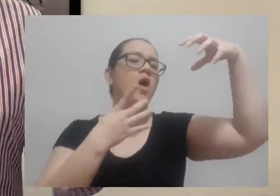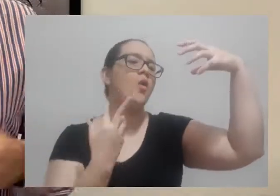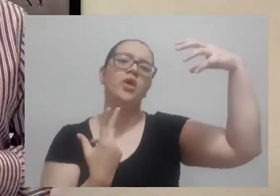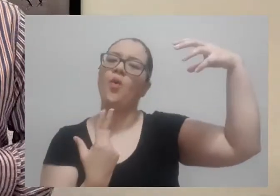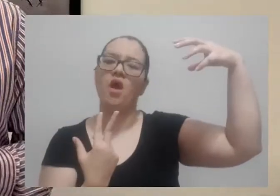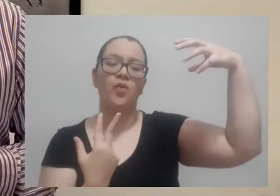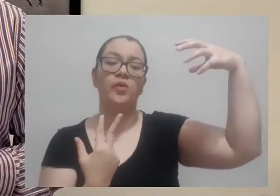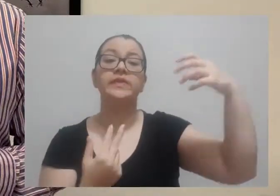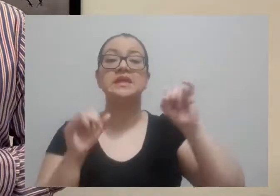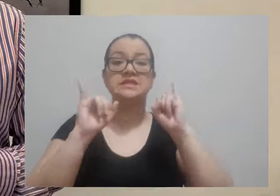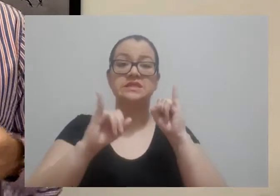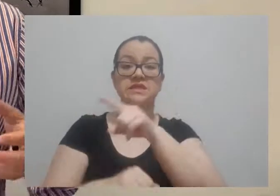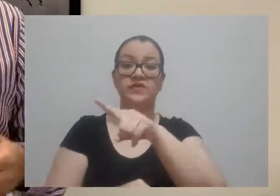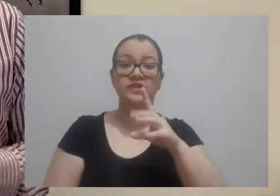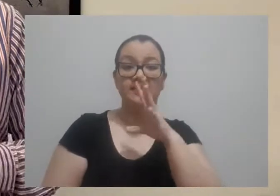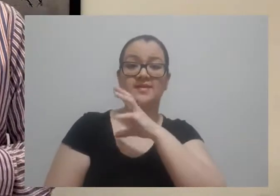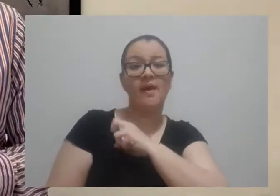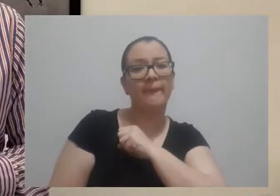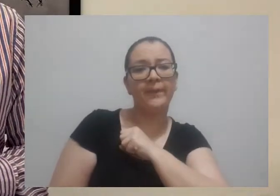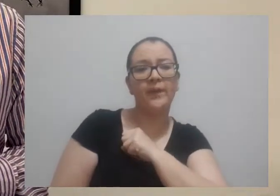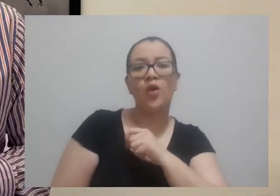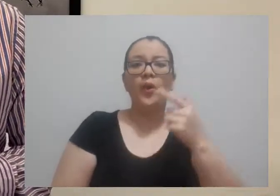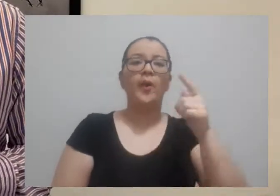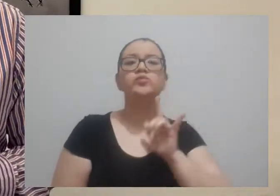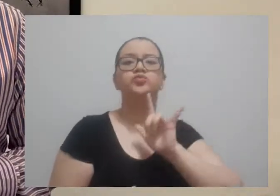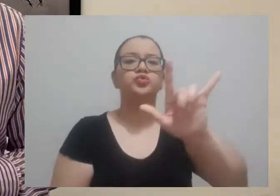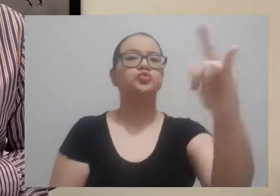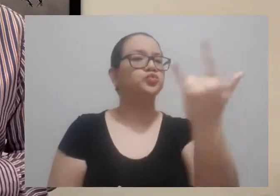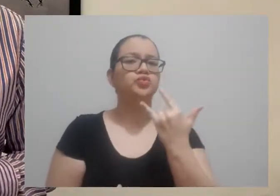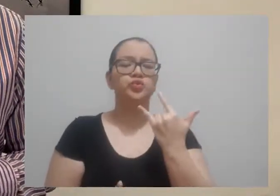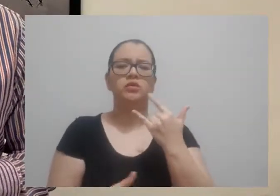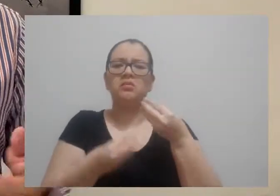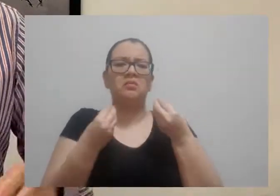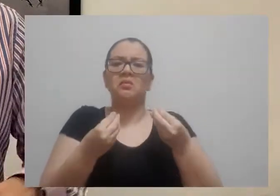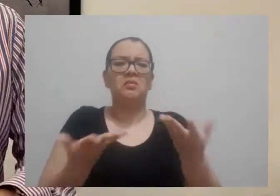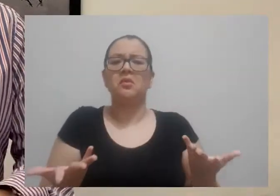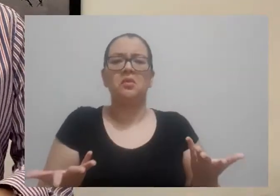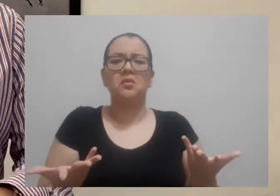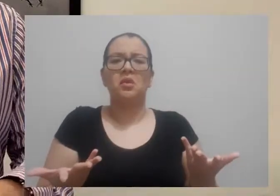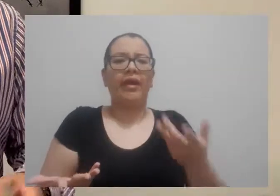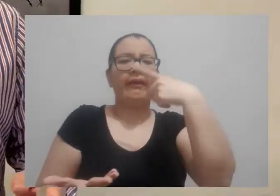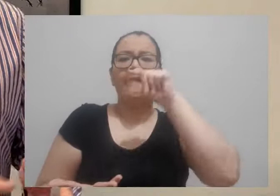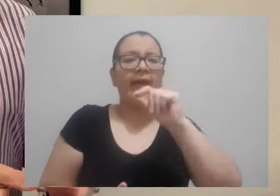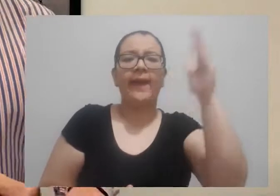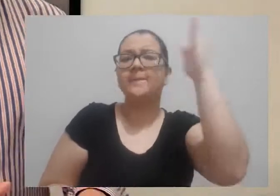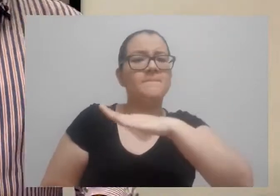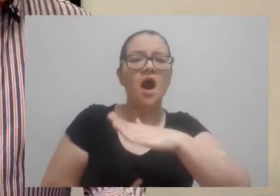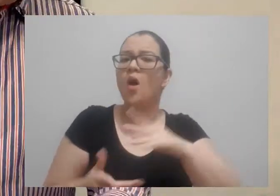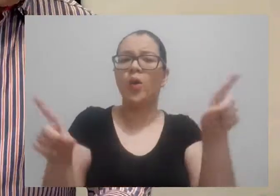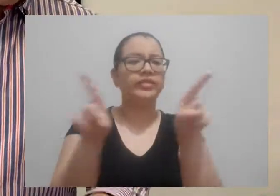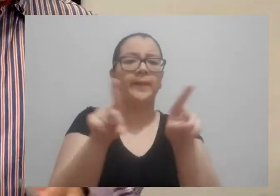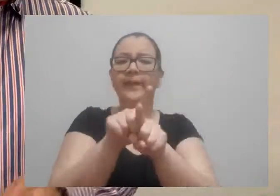que os amam, que recompensa terão? Os publicanos também não fazem o mesmo? E